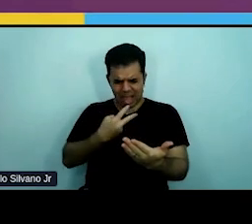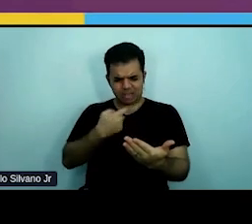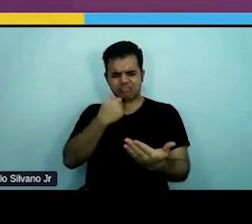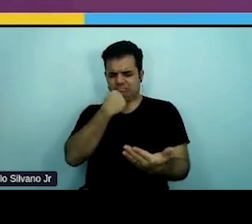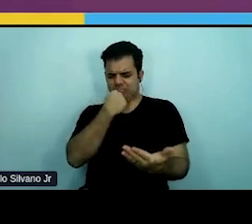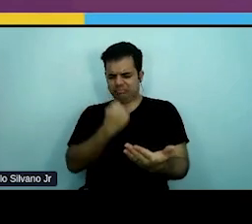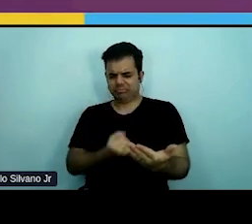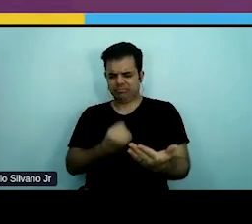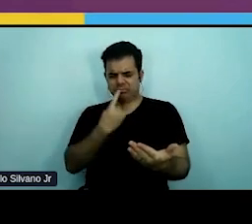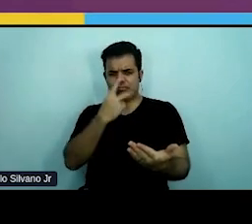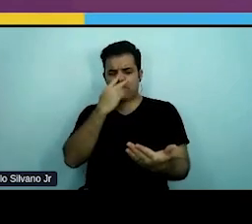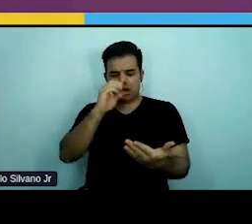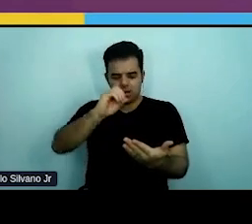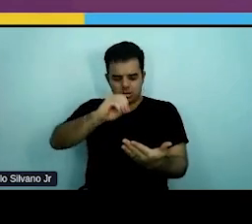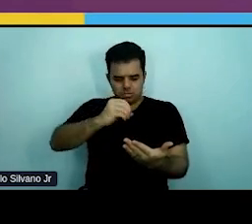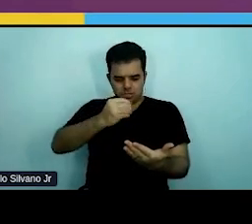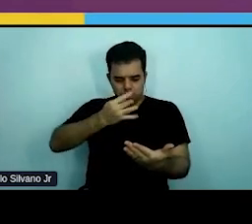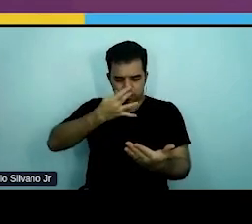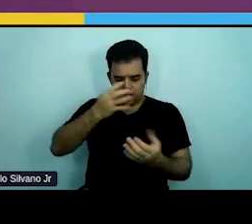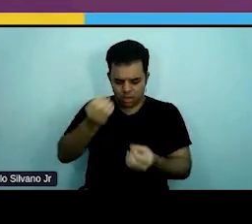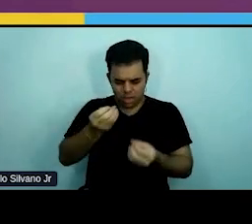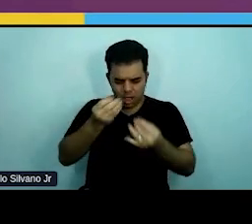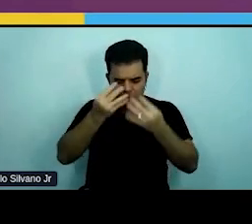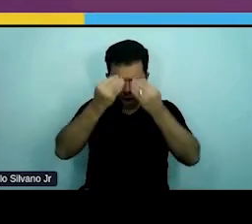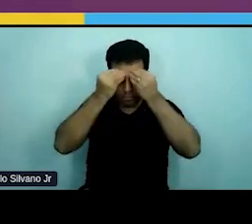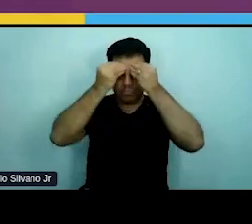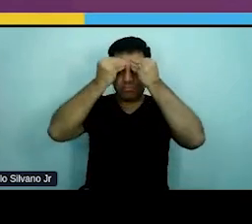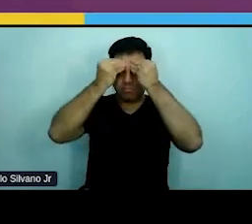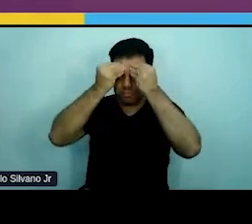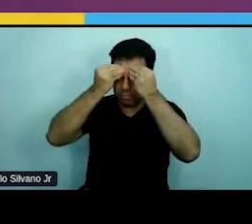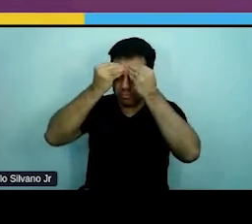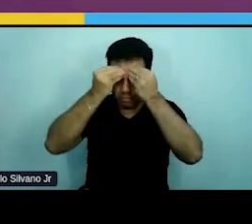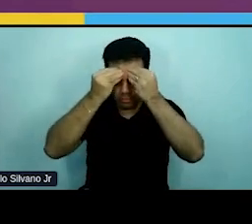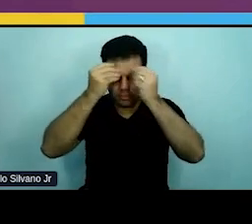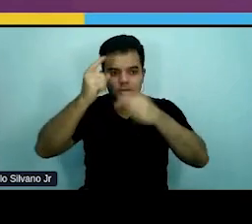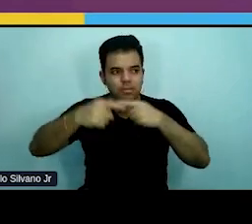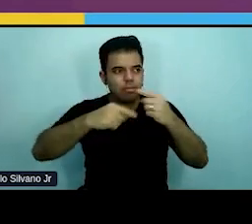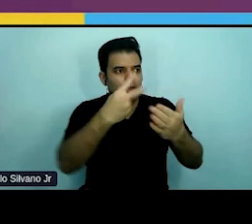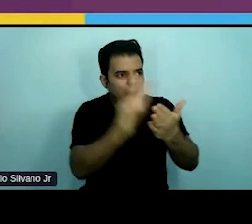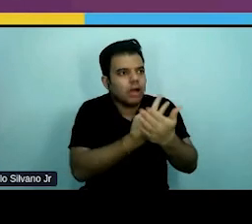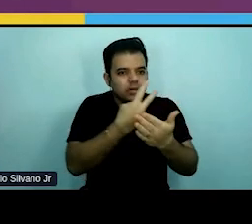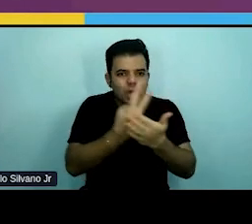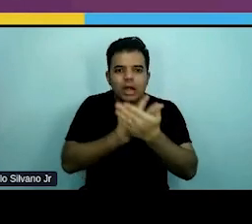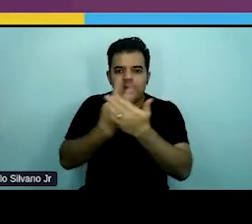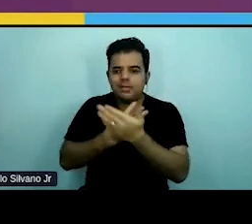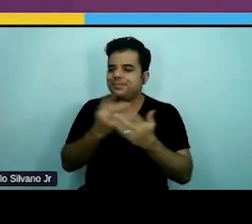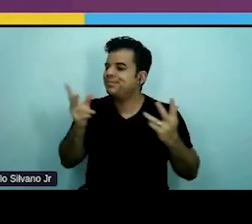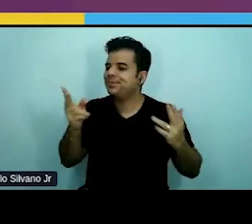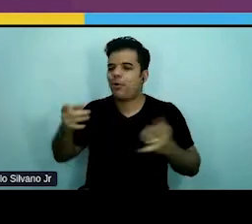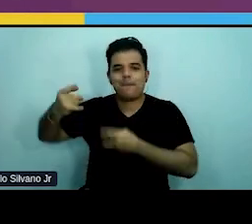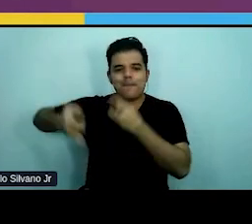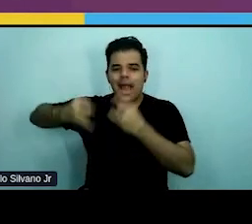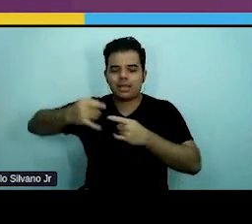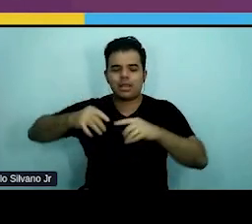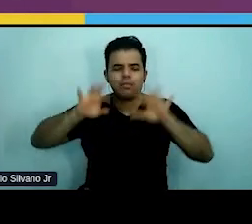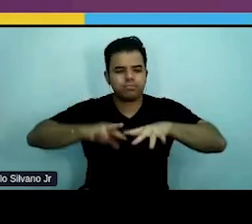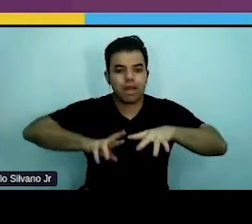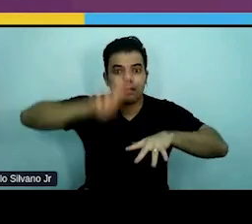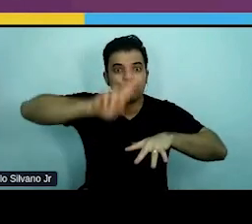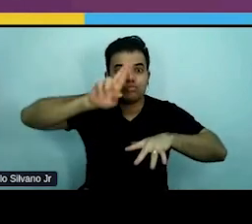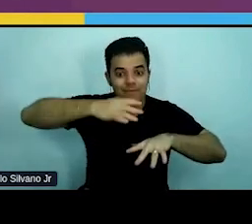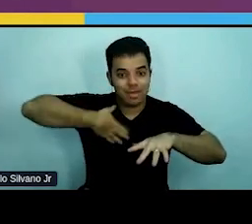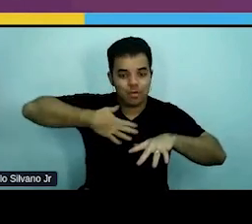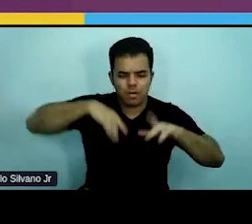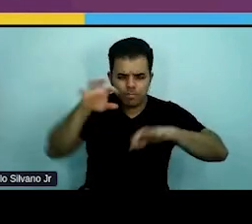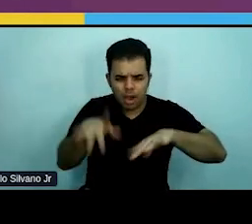consequentemente, é induzido a cometer o mesmo erro. Aí a mesma coisa acontece aqui no caso de erros nos